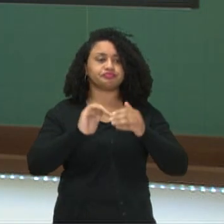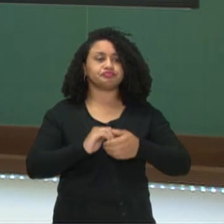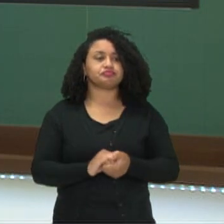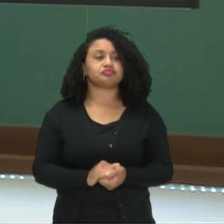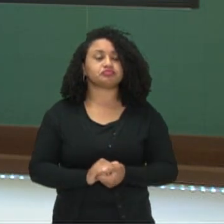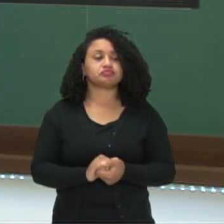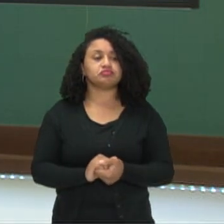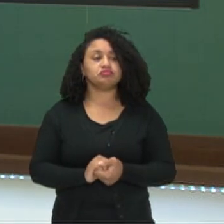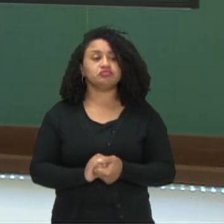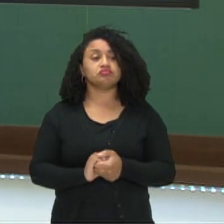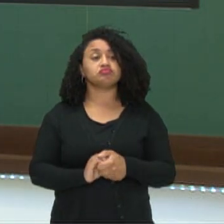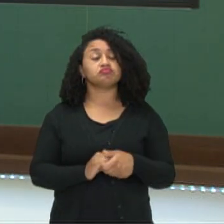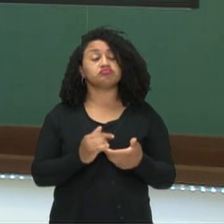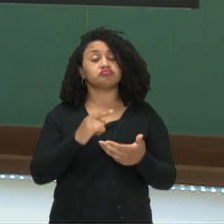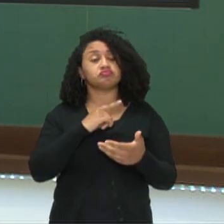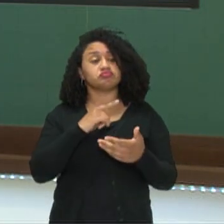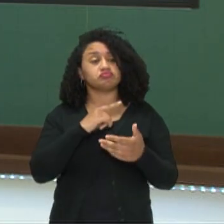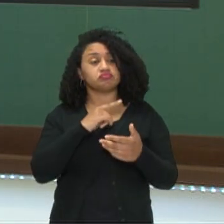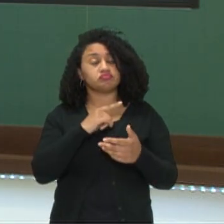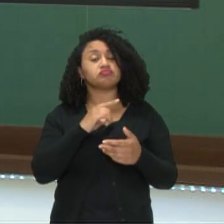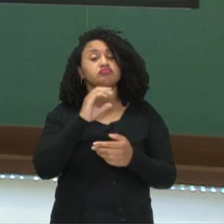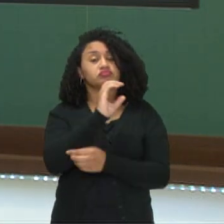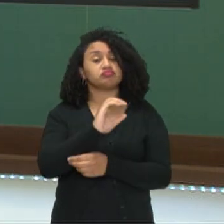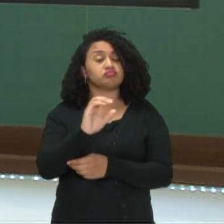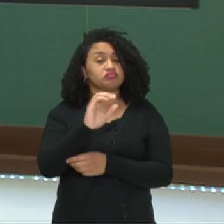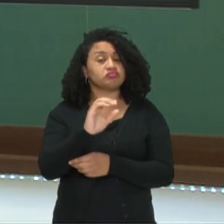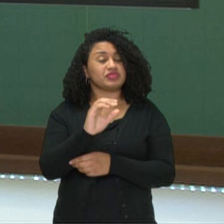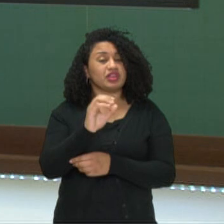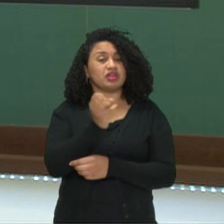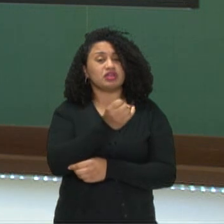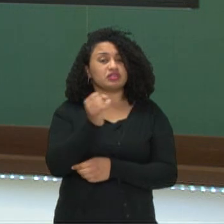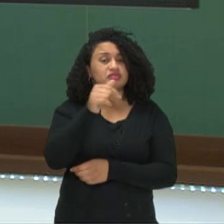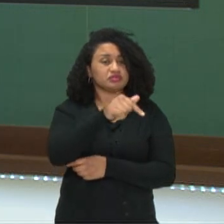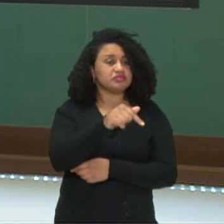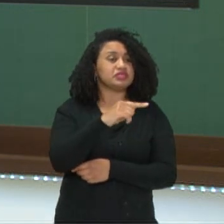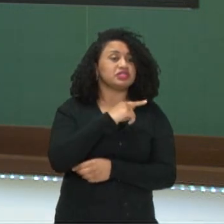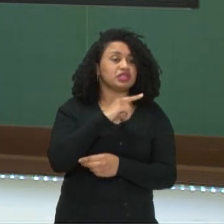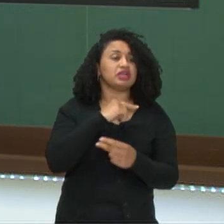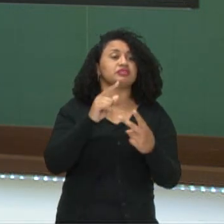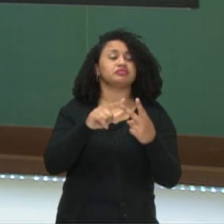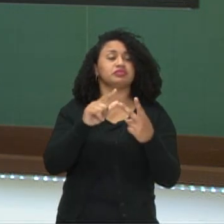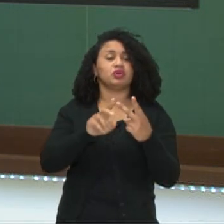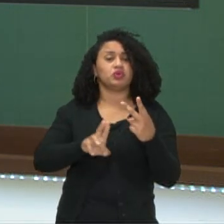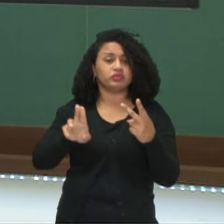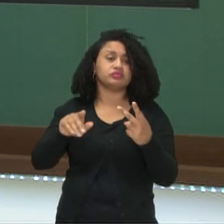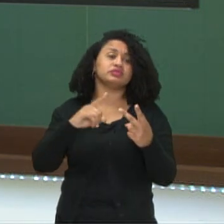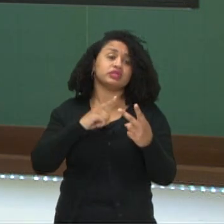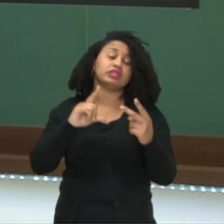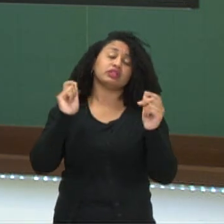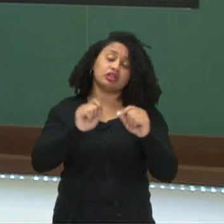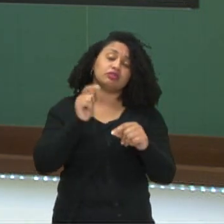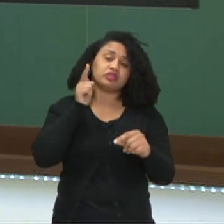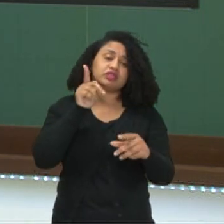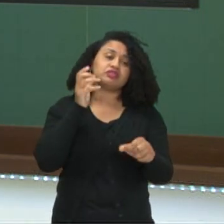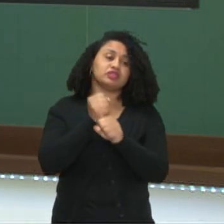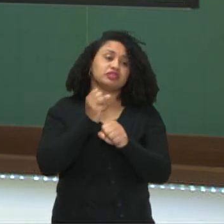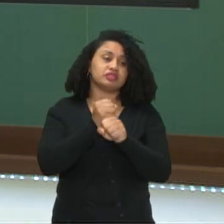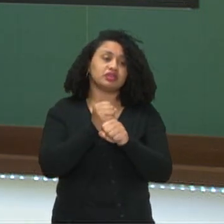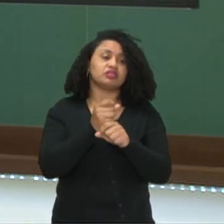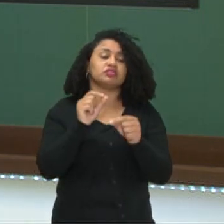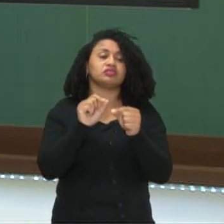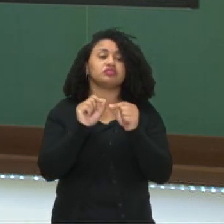lá. Eu tenho a carga elétrica? Tenho. Tenho a tensão? Tenho. Então dá para calcular a capacitância do capacitor. É só